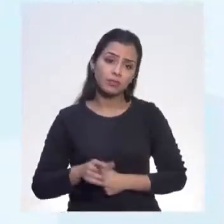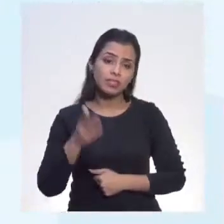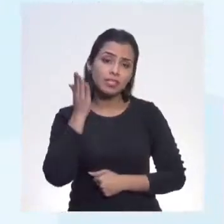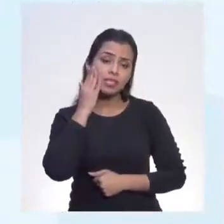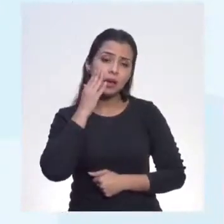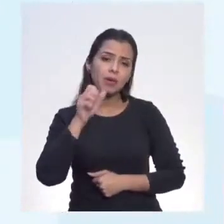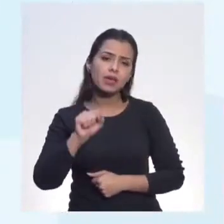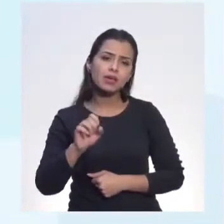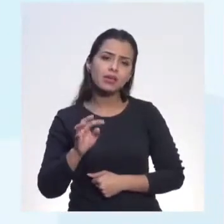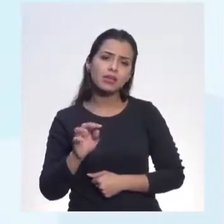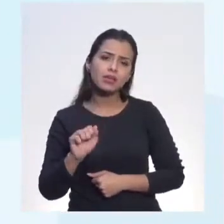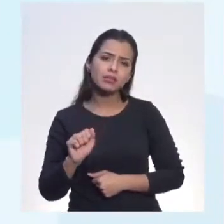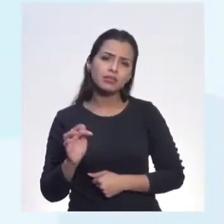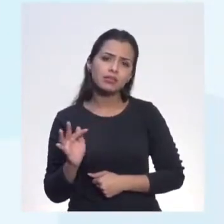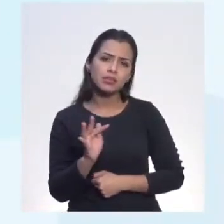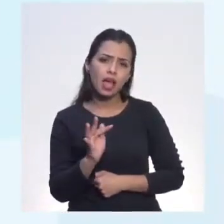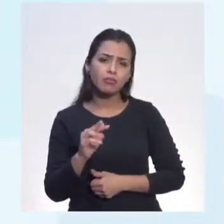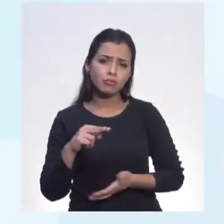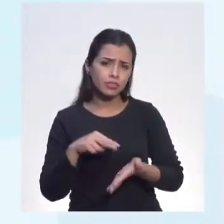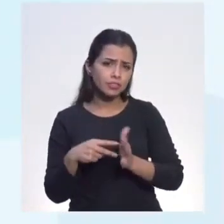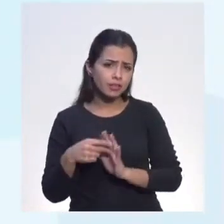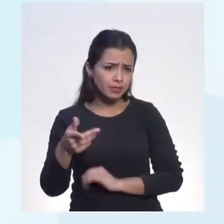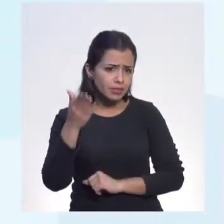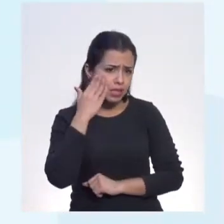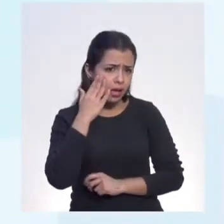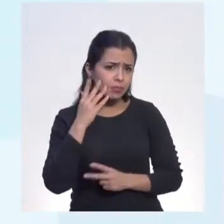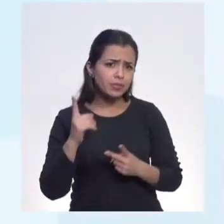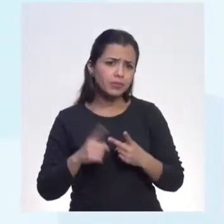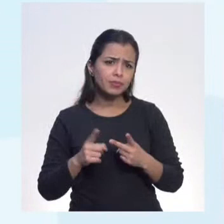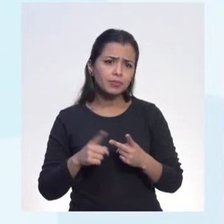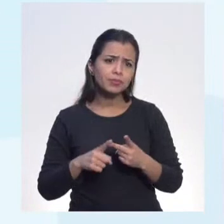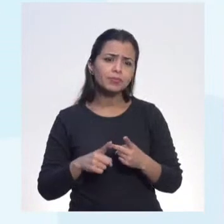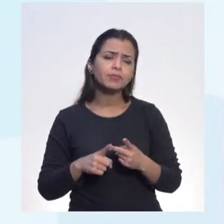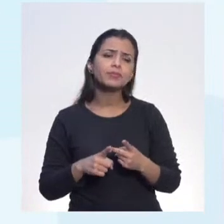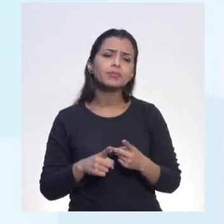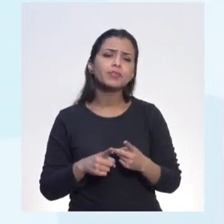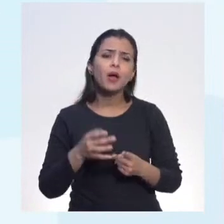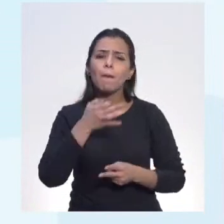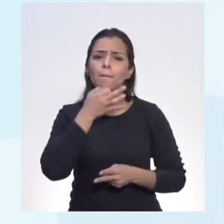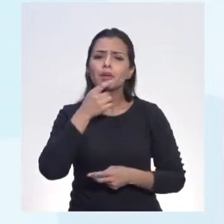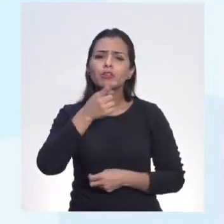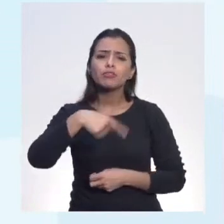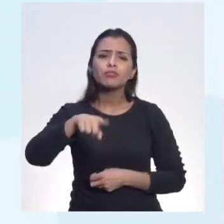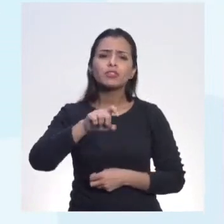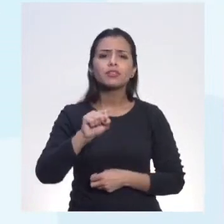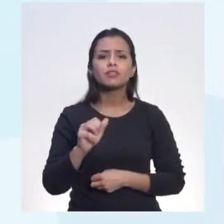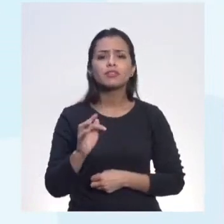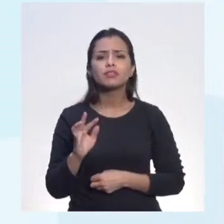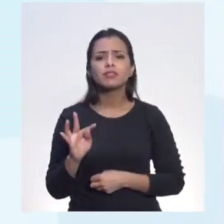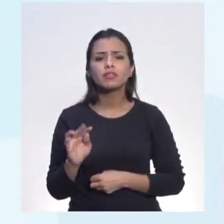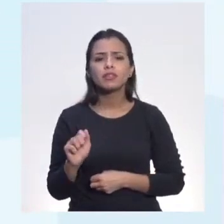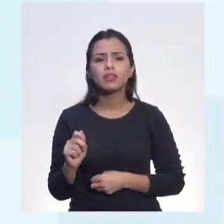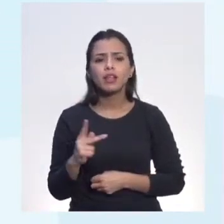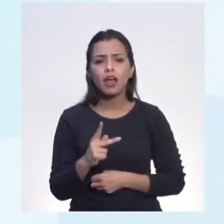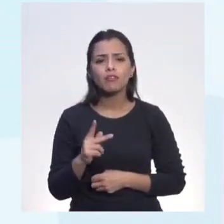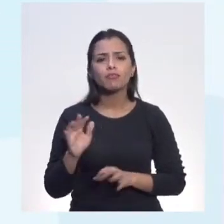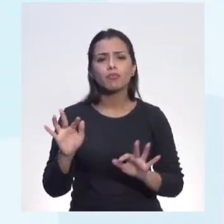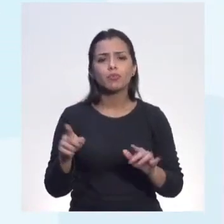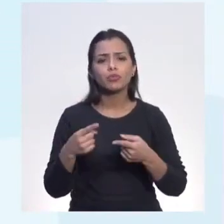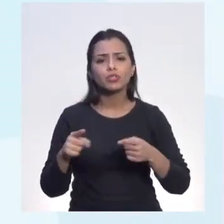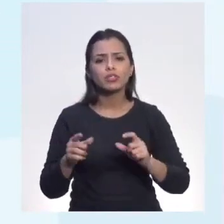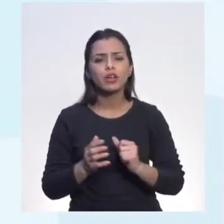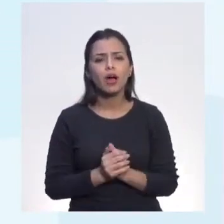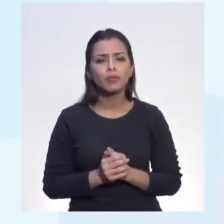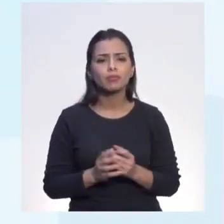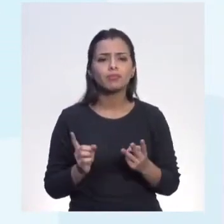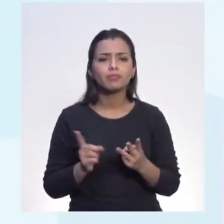staff? Na opinião de vocês, quais profissionais compõem o staff de um espetáculo musical? Quais são as funções que cada um deles exerce? E qual é a